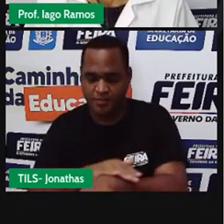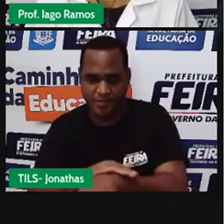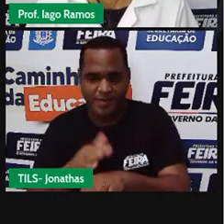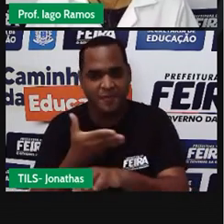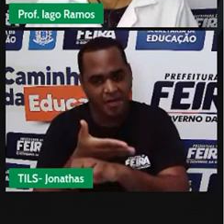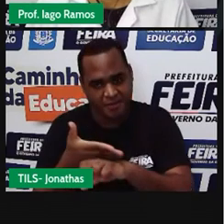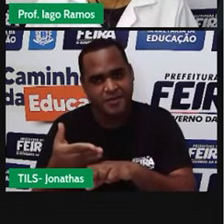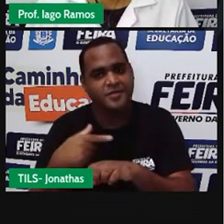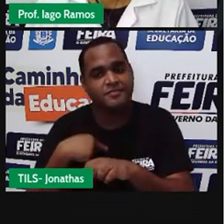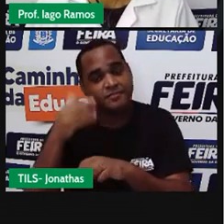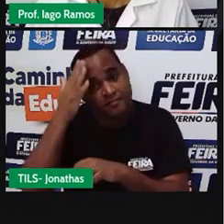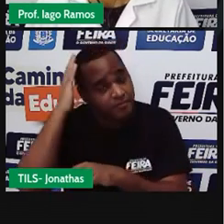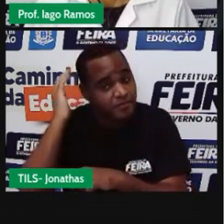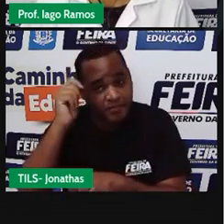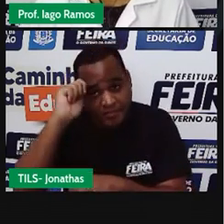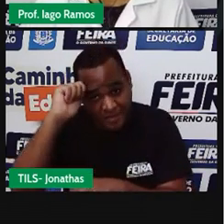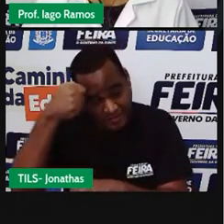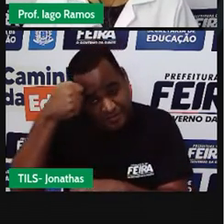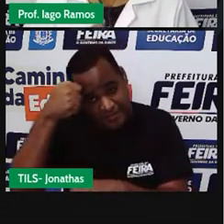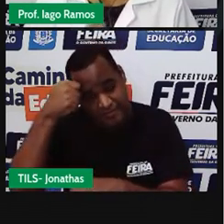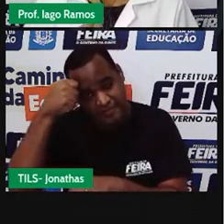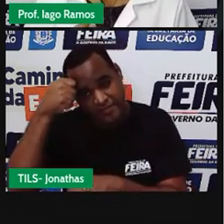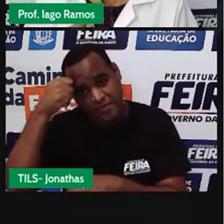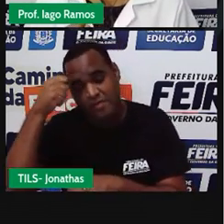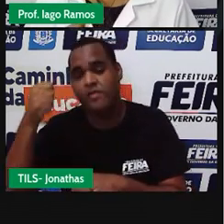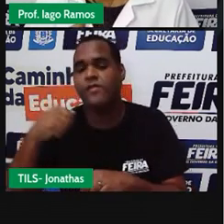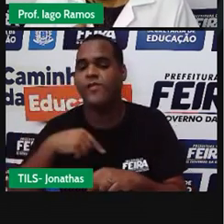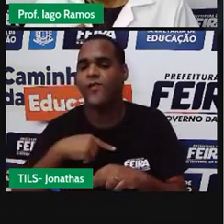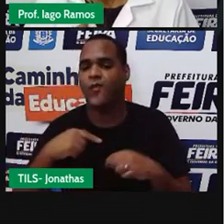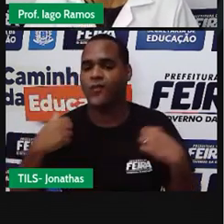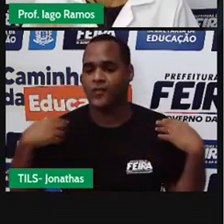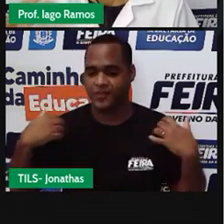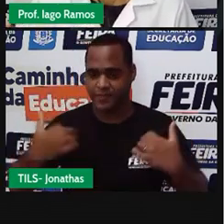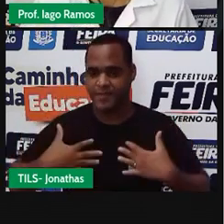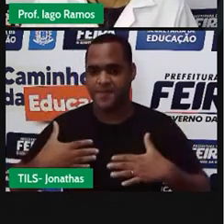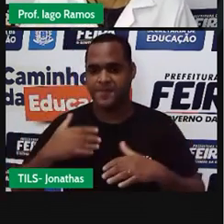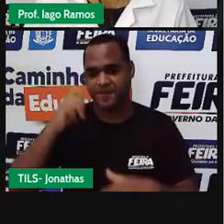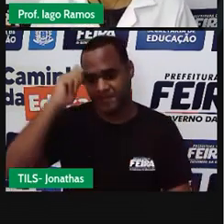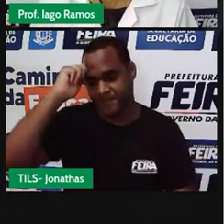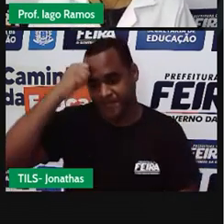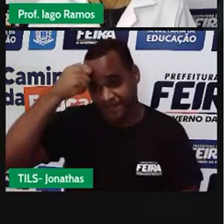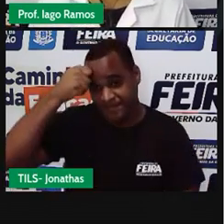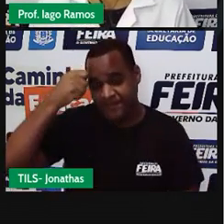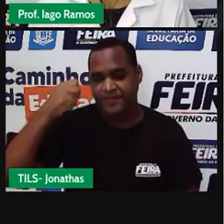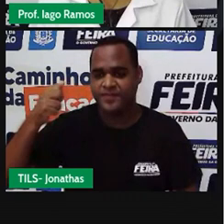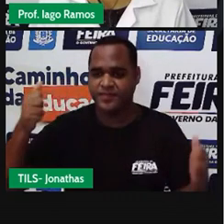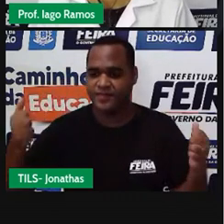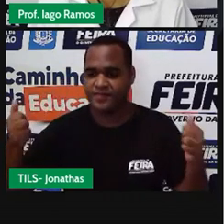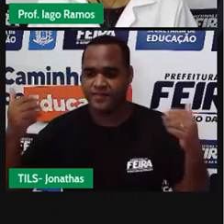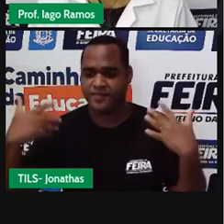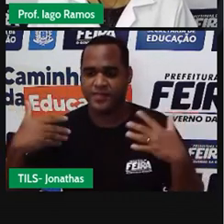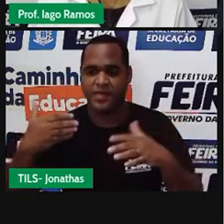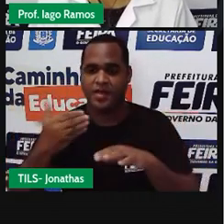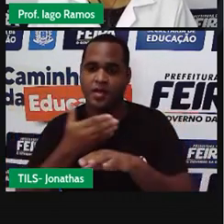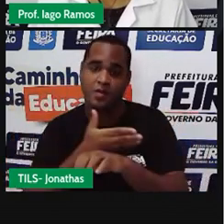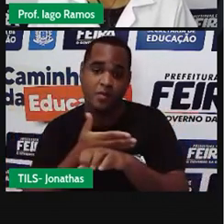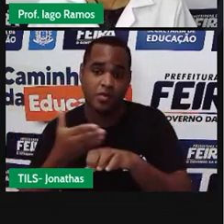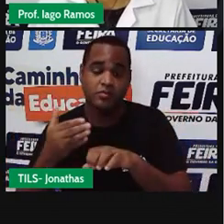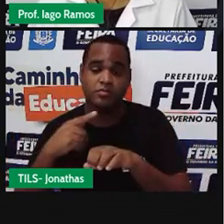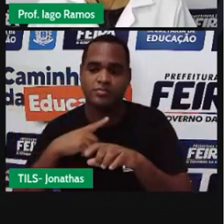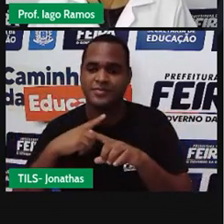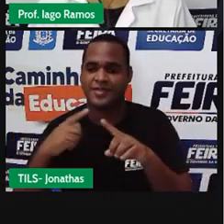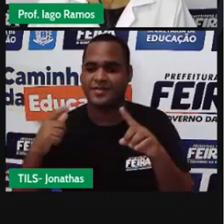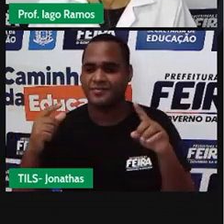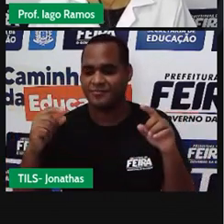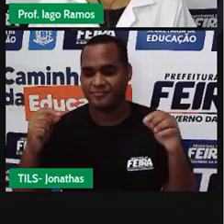branca cabelo preto Estou vestindo uma camisa preta por cima o branco e atrás de